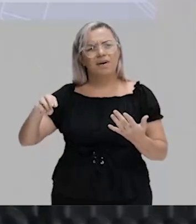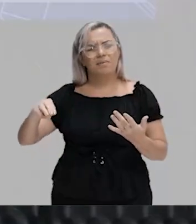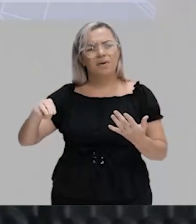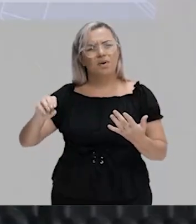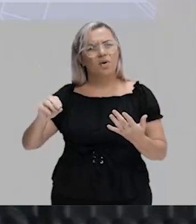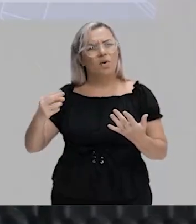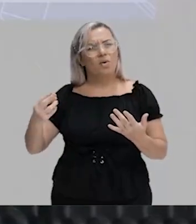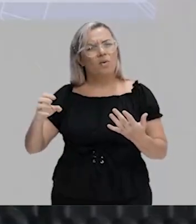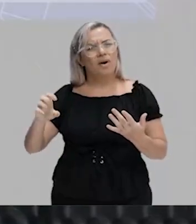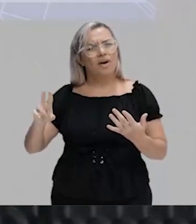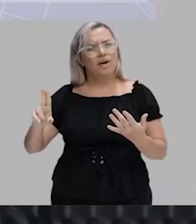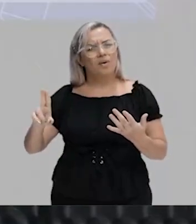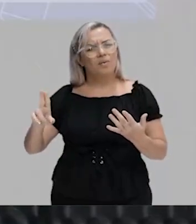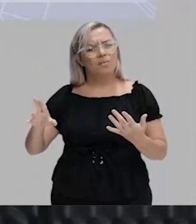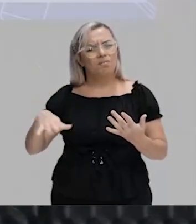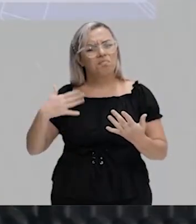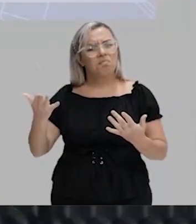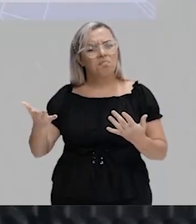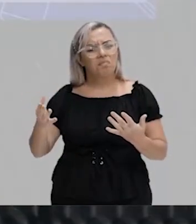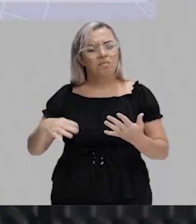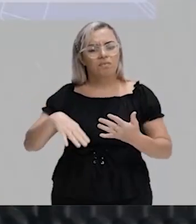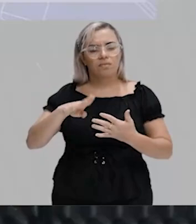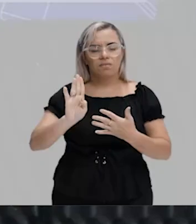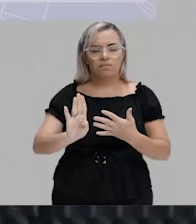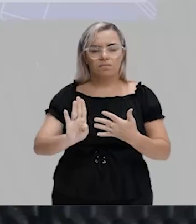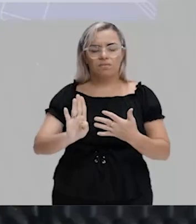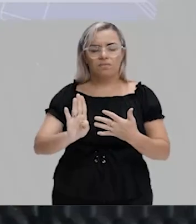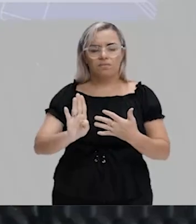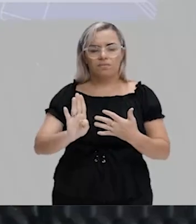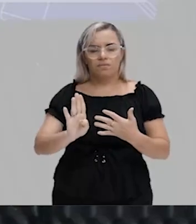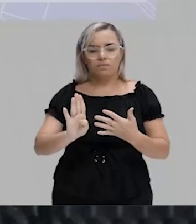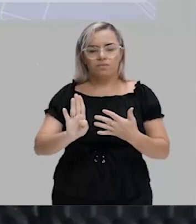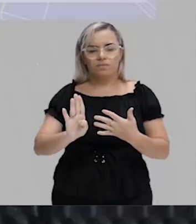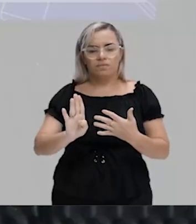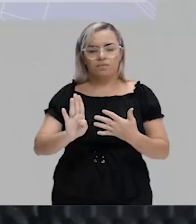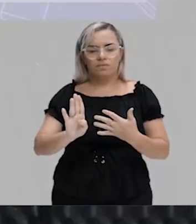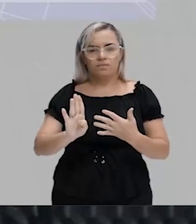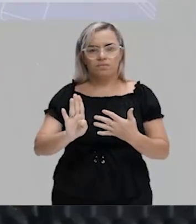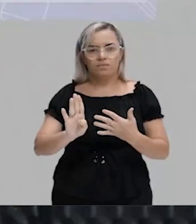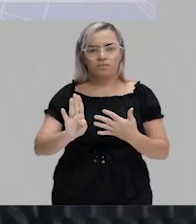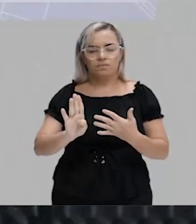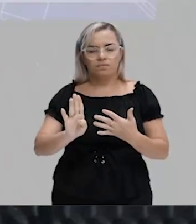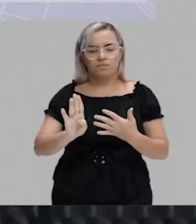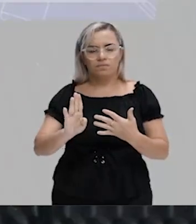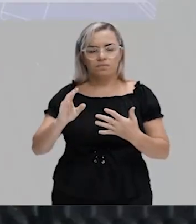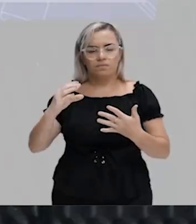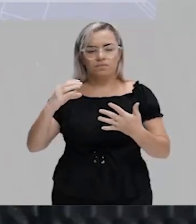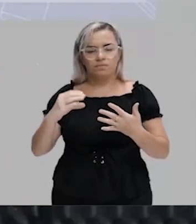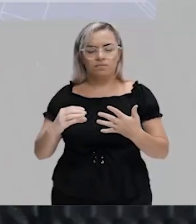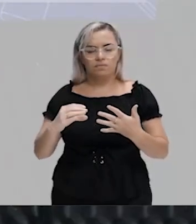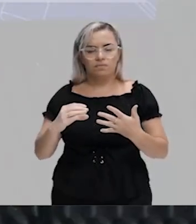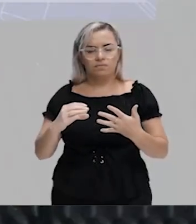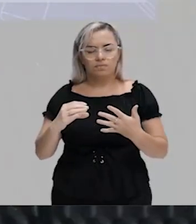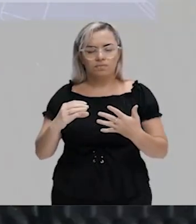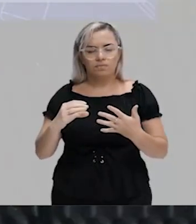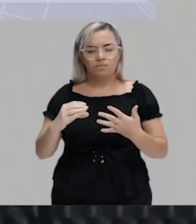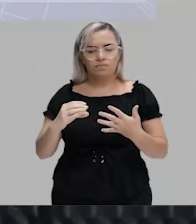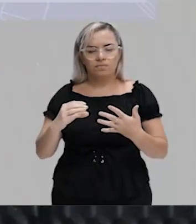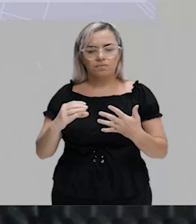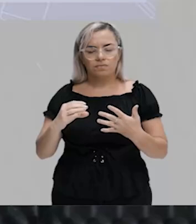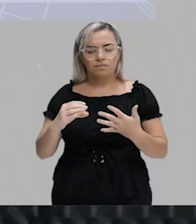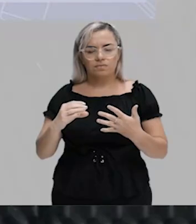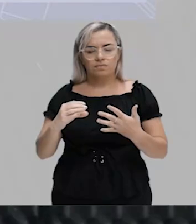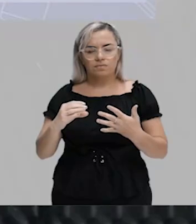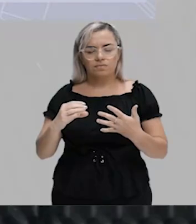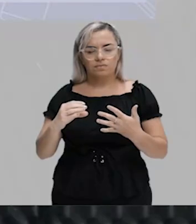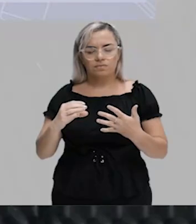resolver. Entre eu e tu, não há mais nada. Letra C. A questão deve ser resolvida